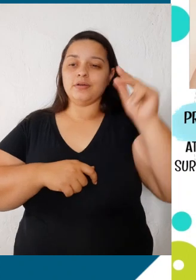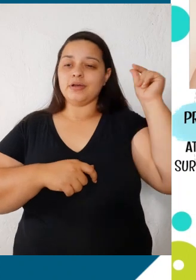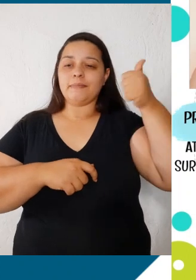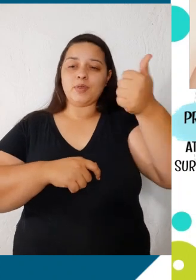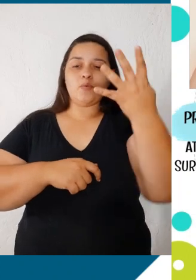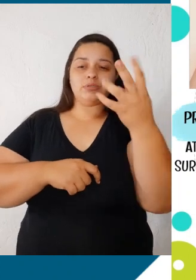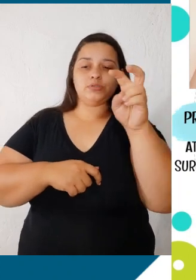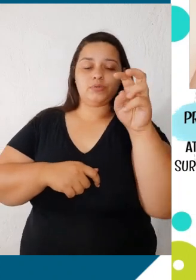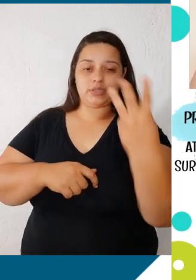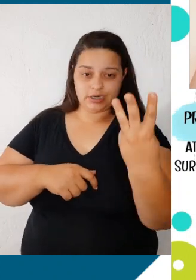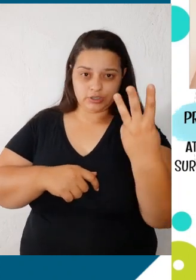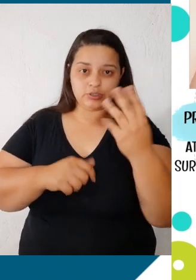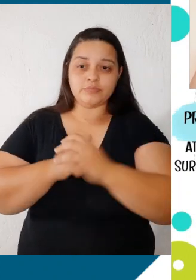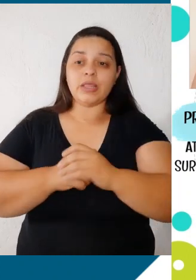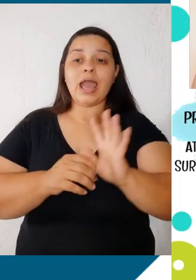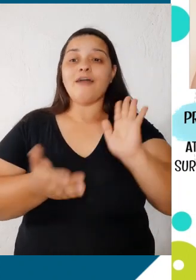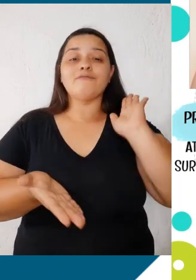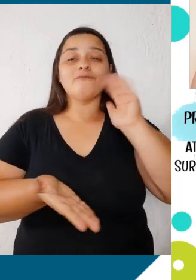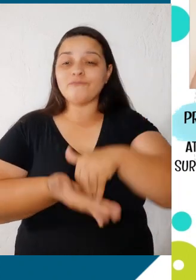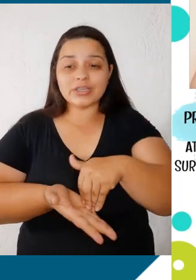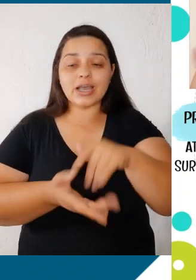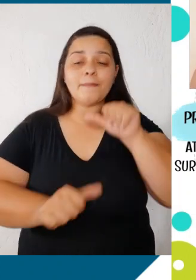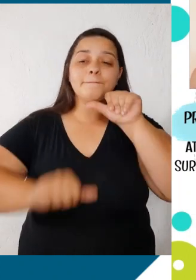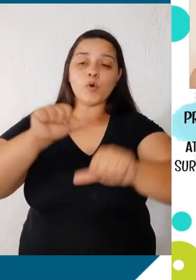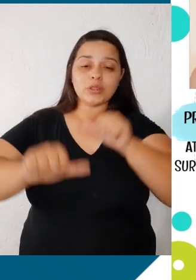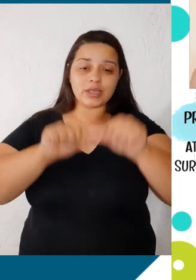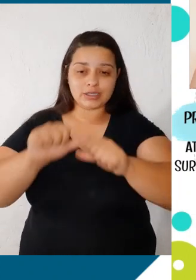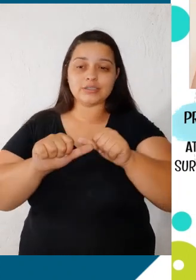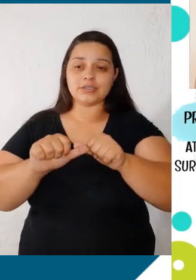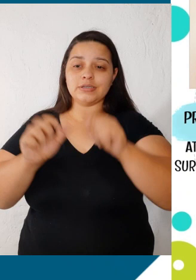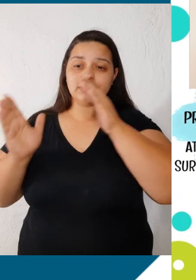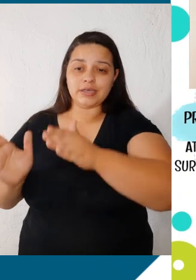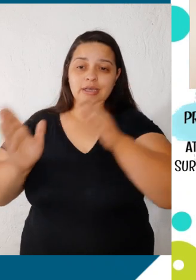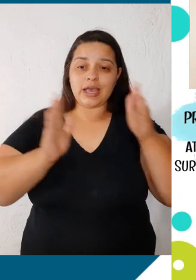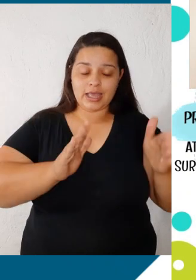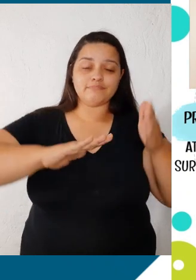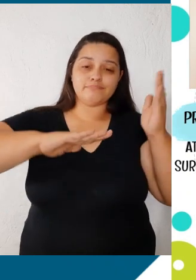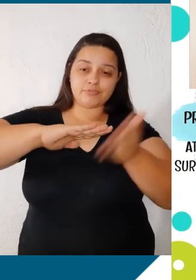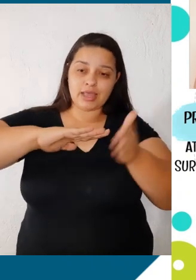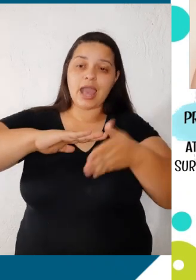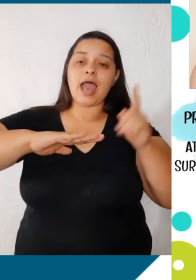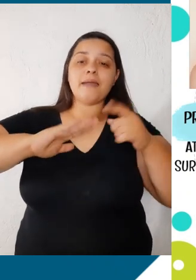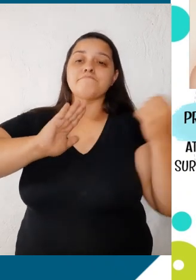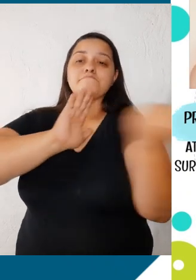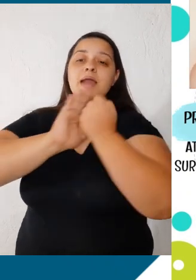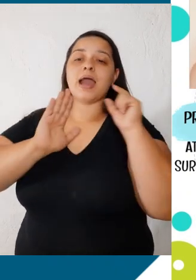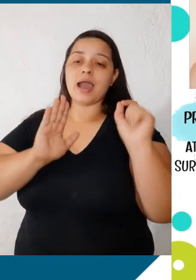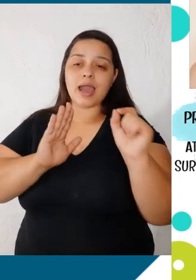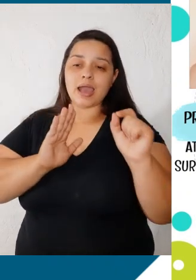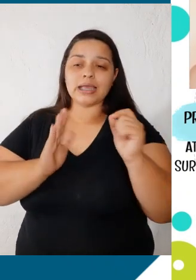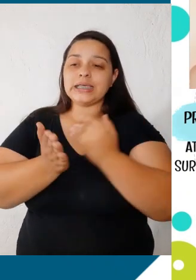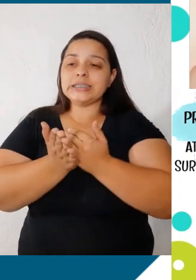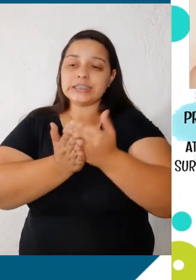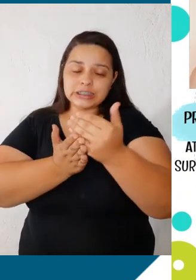de 1453. E por fim, a mudança da Idade Moderna para a Idade Contemporânea é marcada no